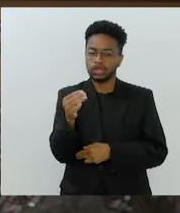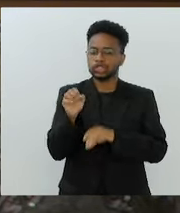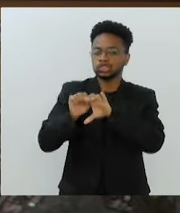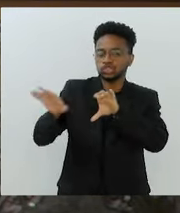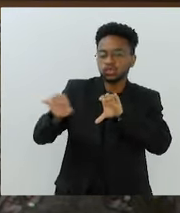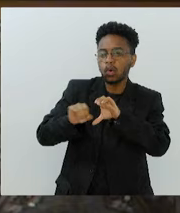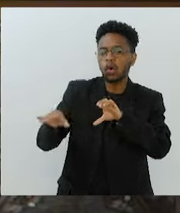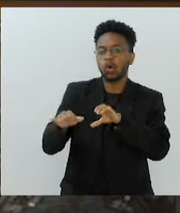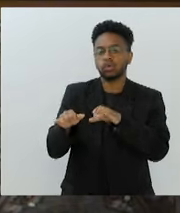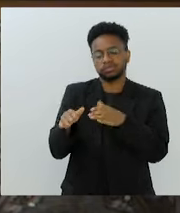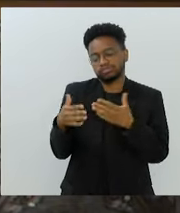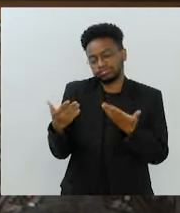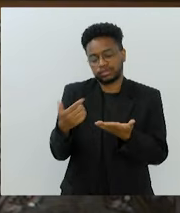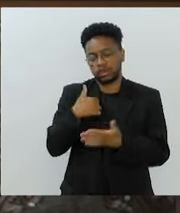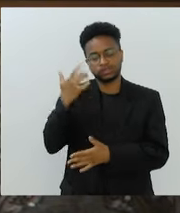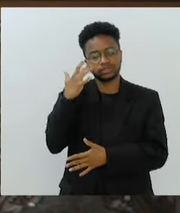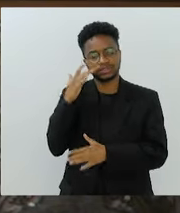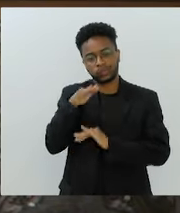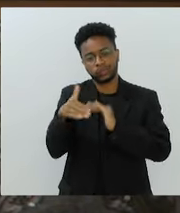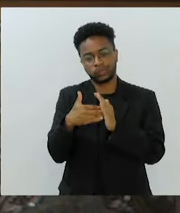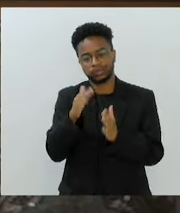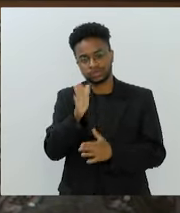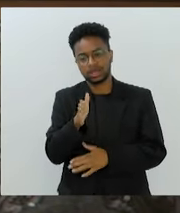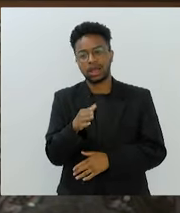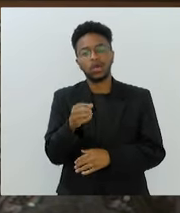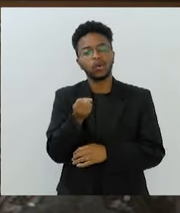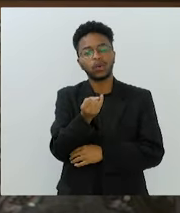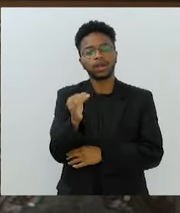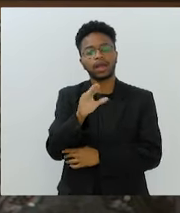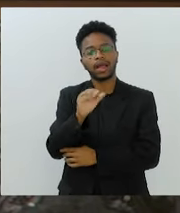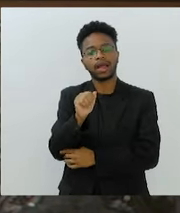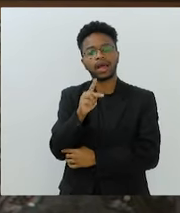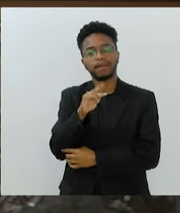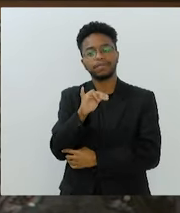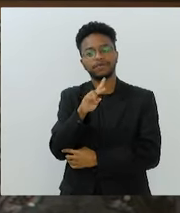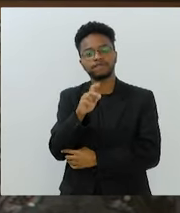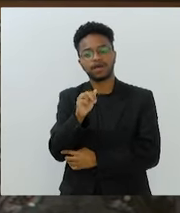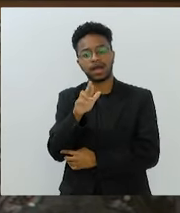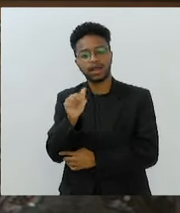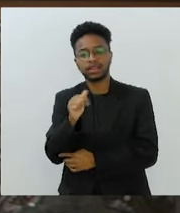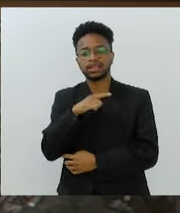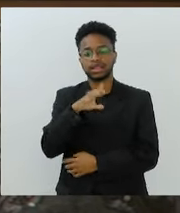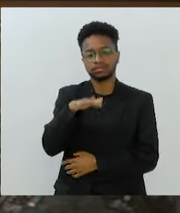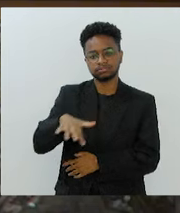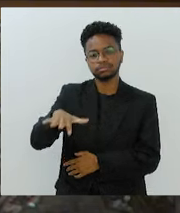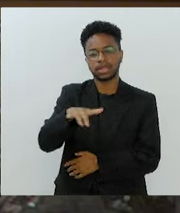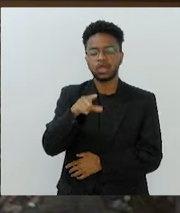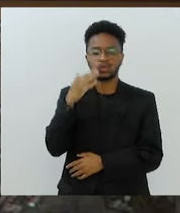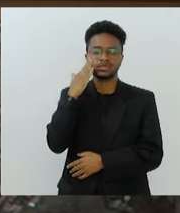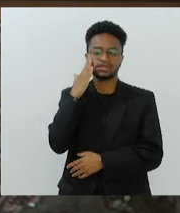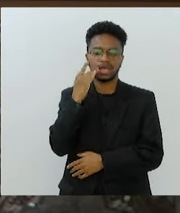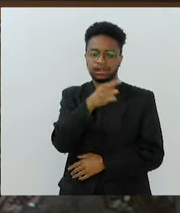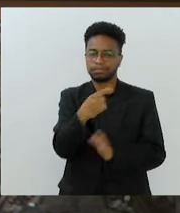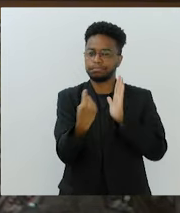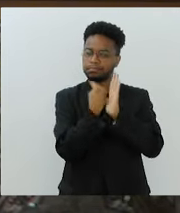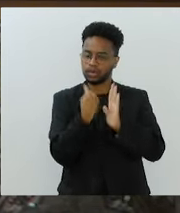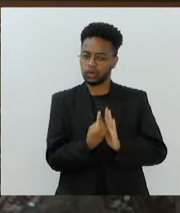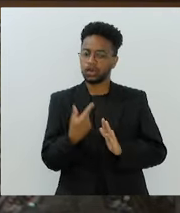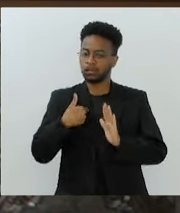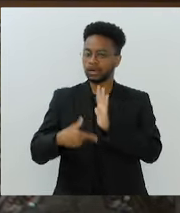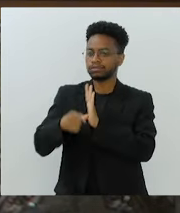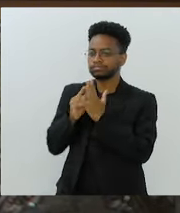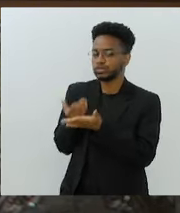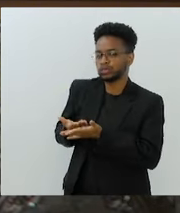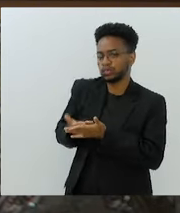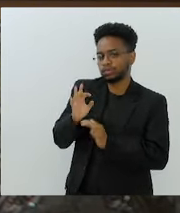sendo jogadas, enfim, né? Quantas capivaras estão lá naquela região, eu sei que ele vai me perguntar isso.